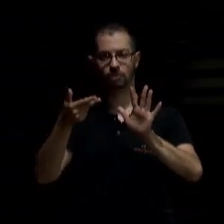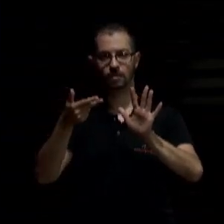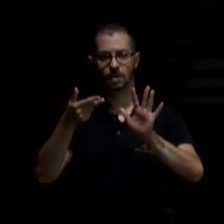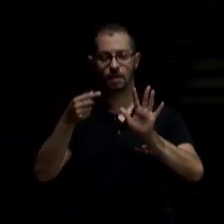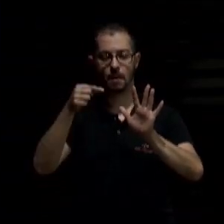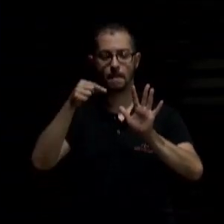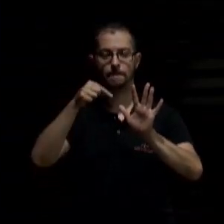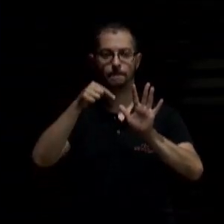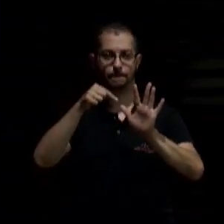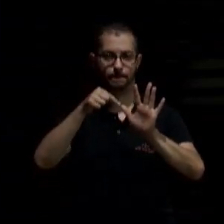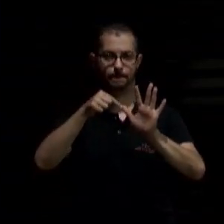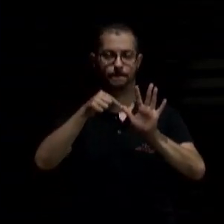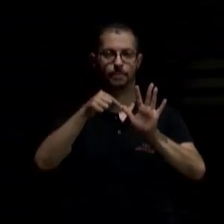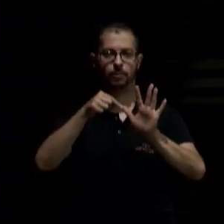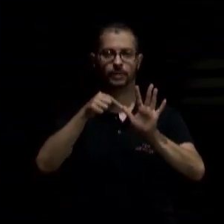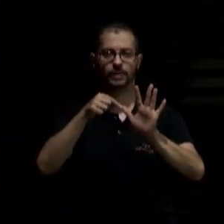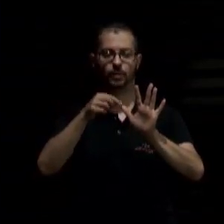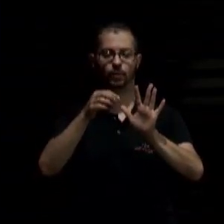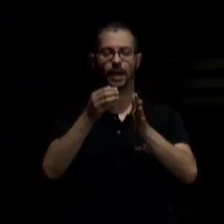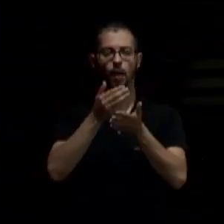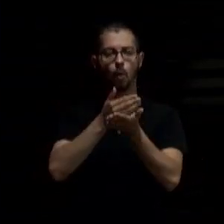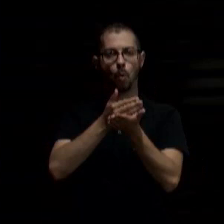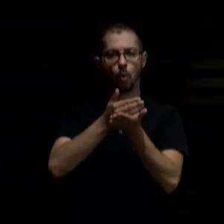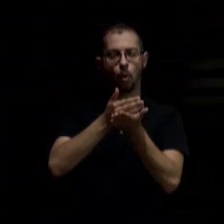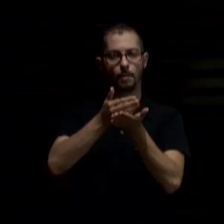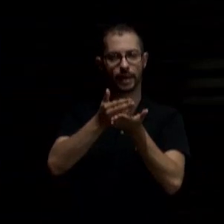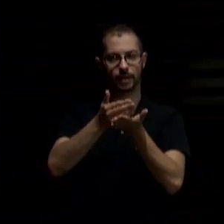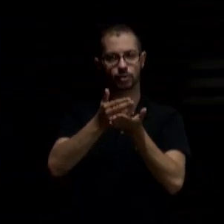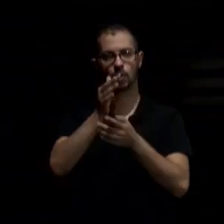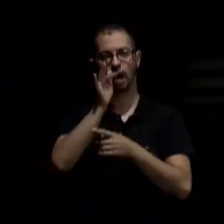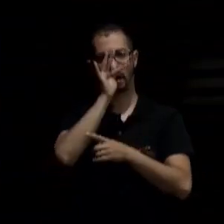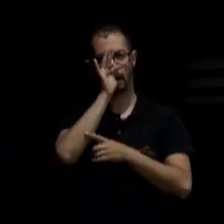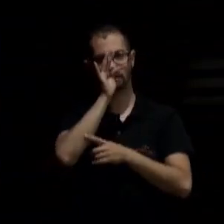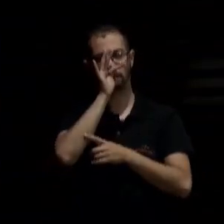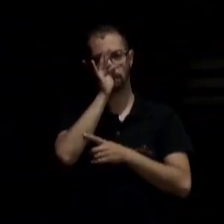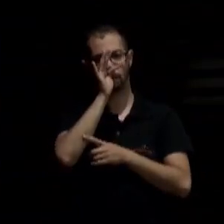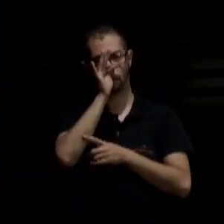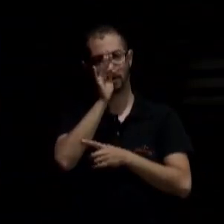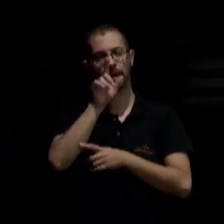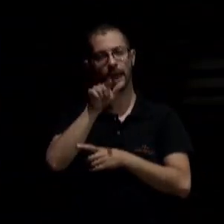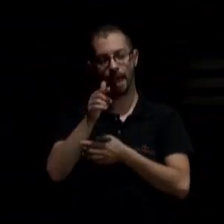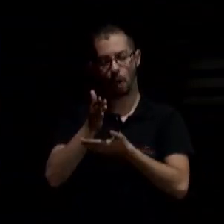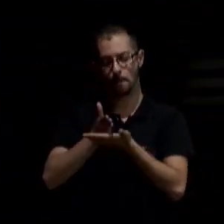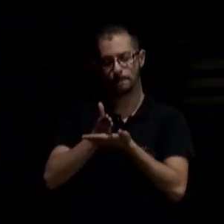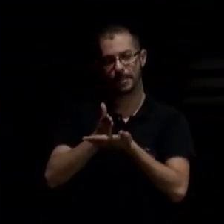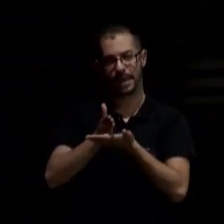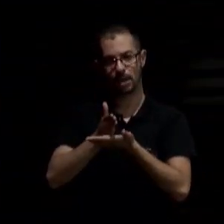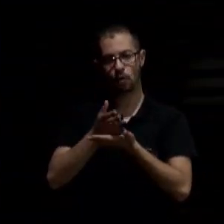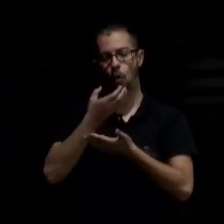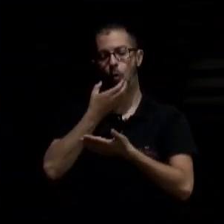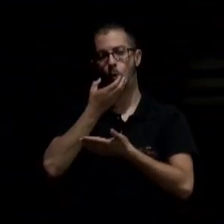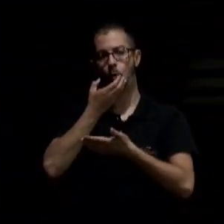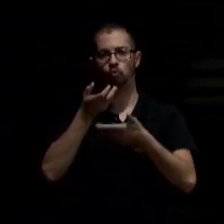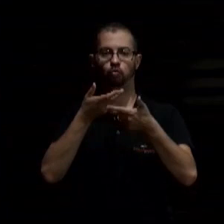Botão é a origem, a flor é o meio, o fruto